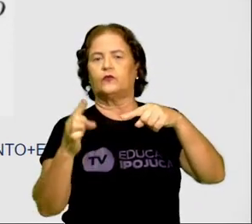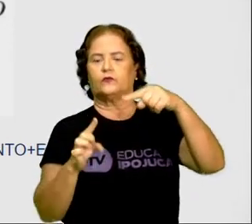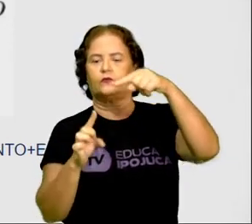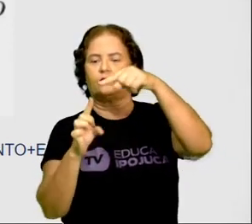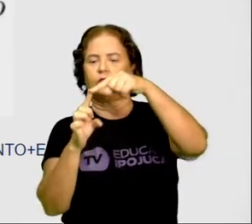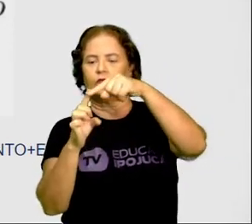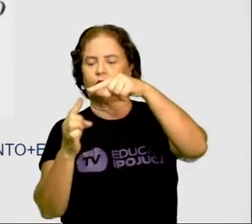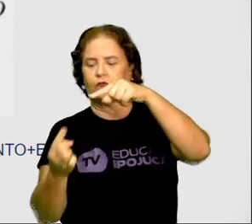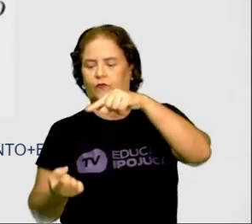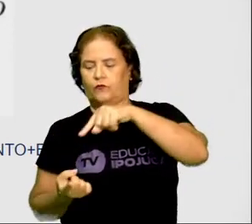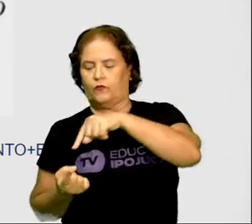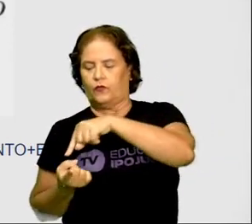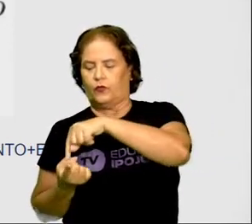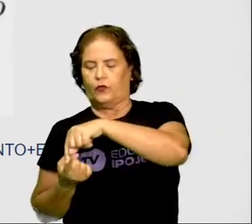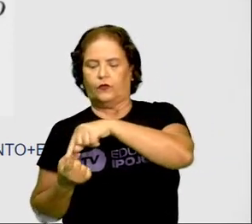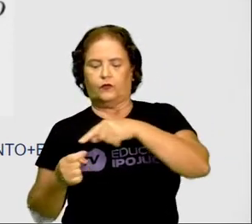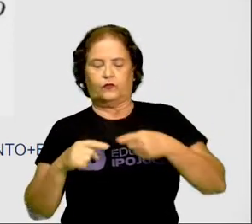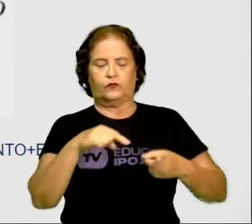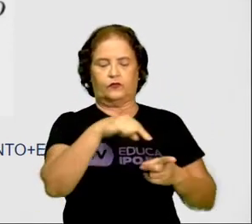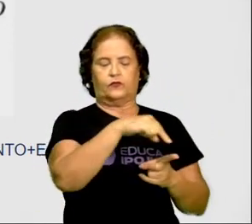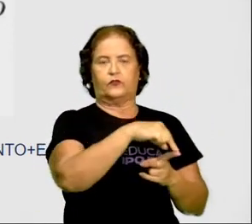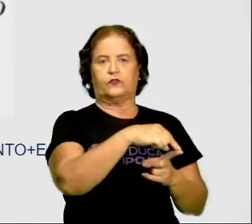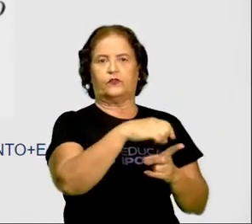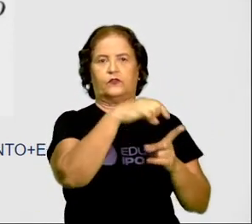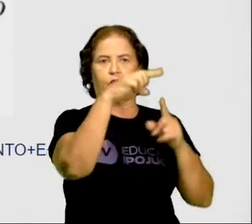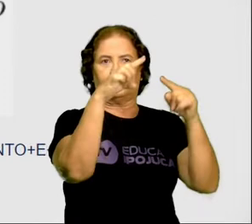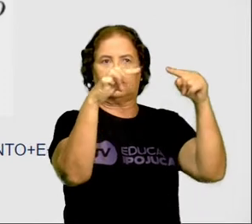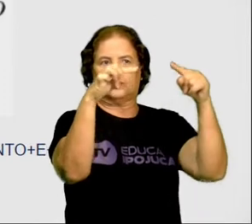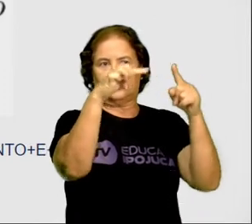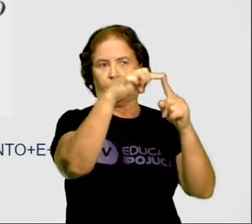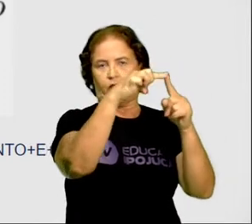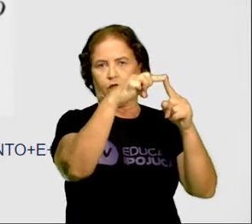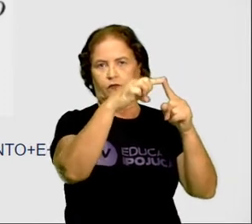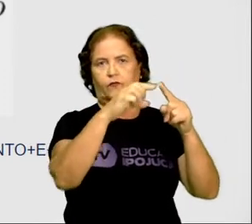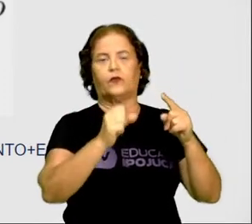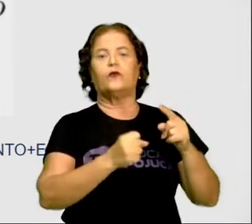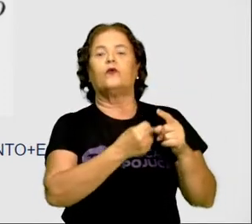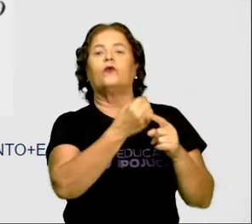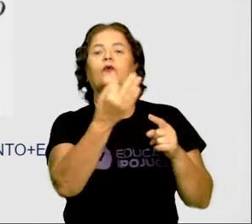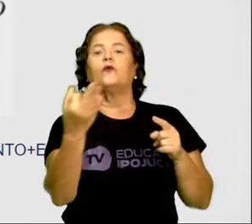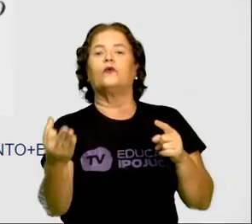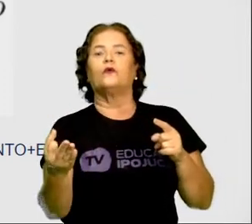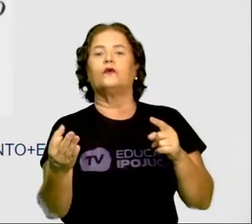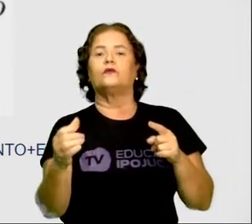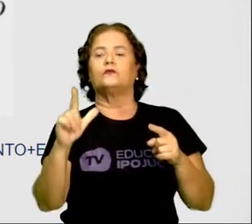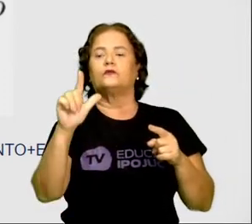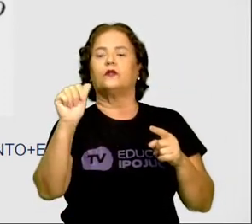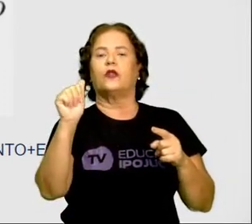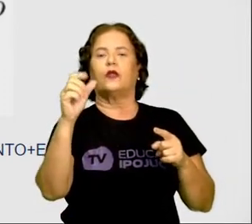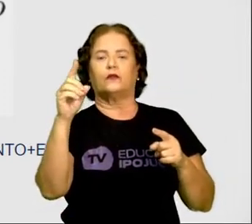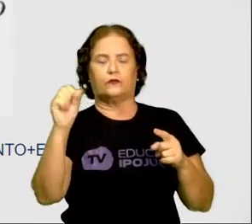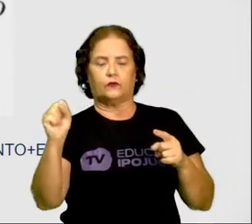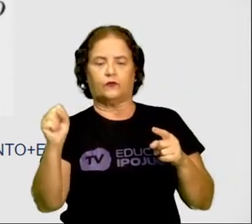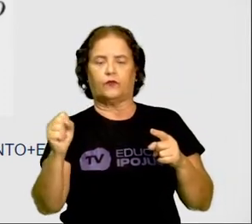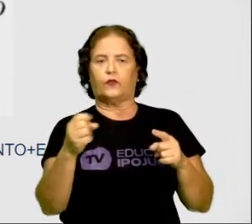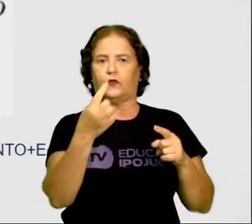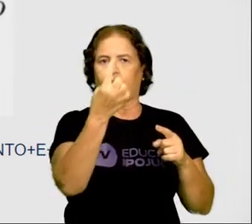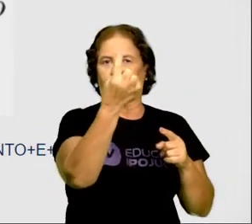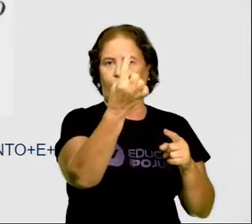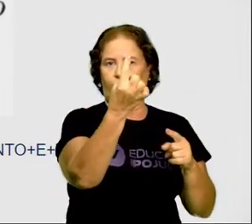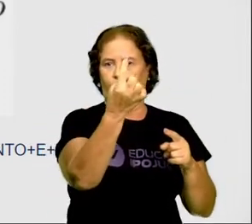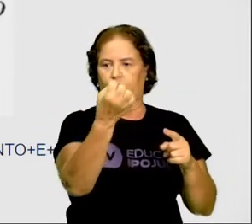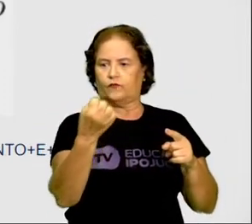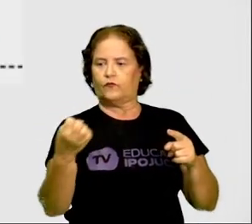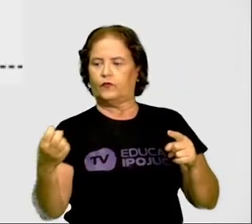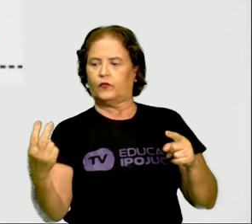1, 2, 3, 4. E quantos lados tem um retângulo? 1, 2, 3, 4.